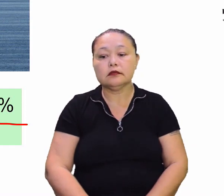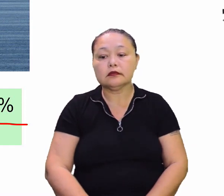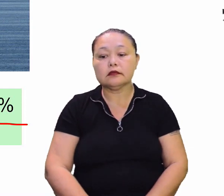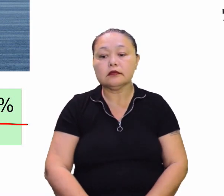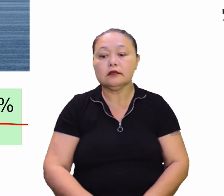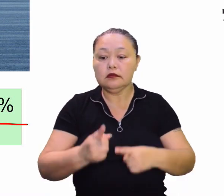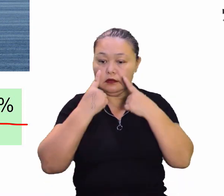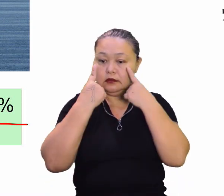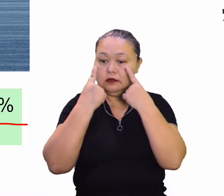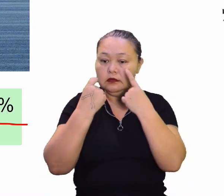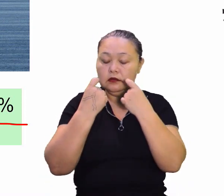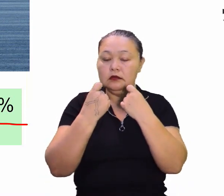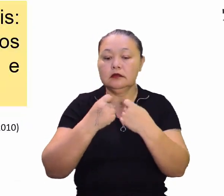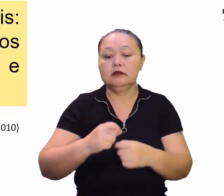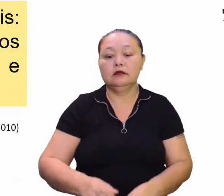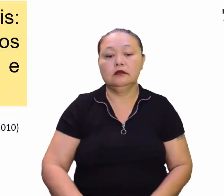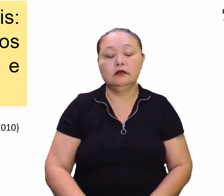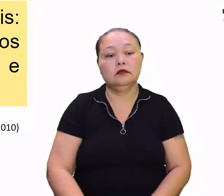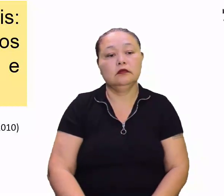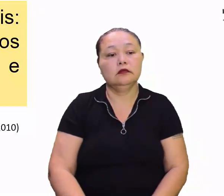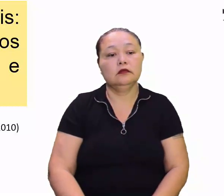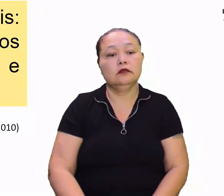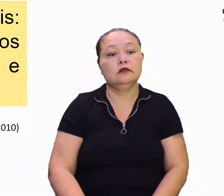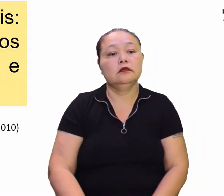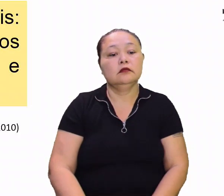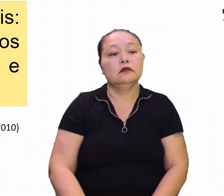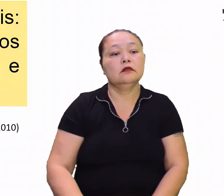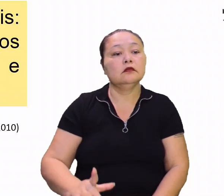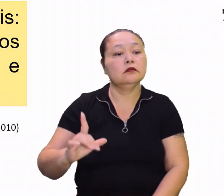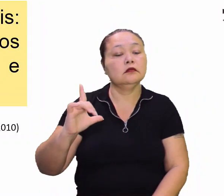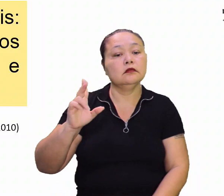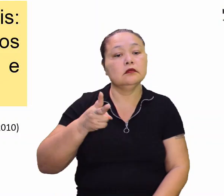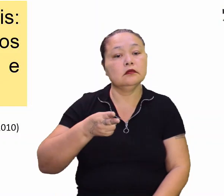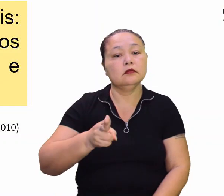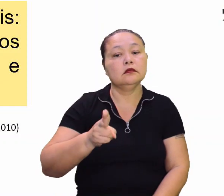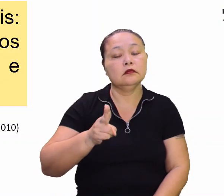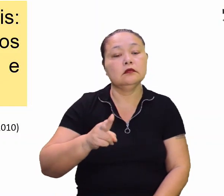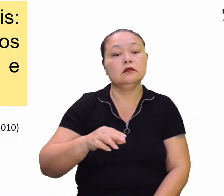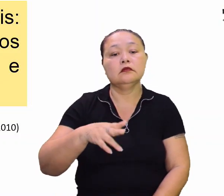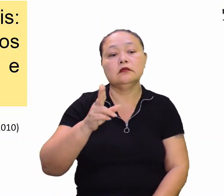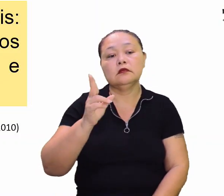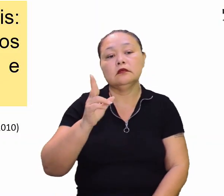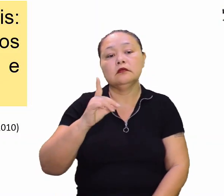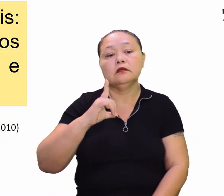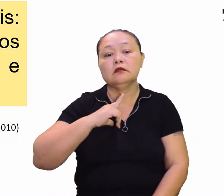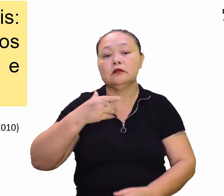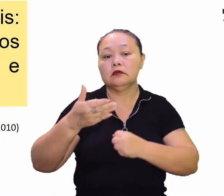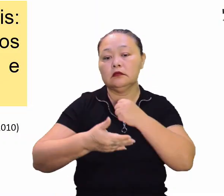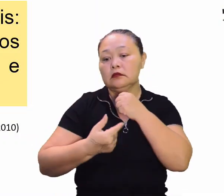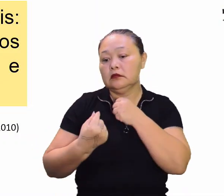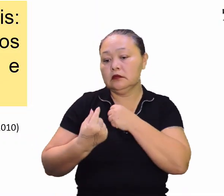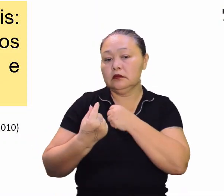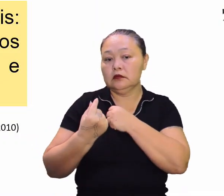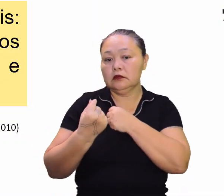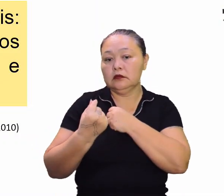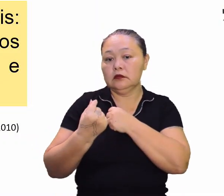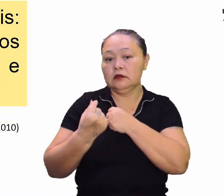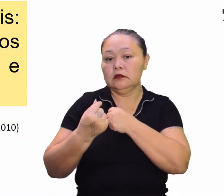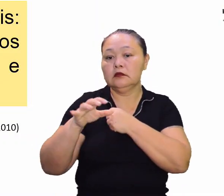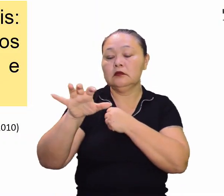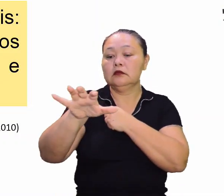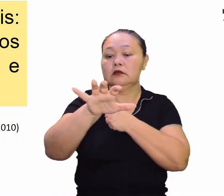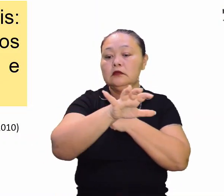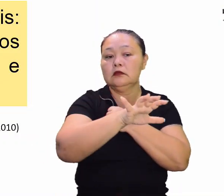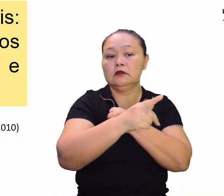Interessante, né? Tranquilo. Bem, vamos lá. Continuando falando sobre Singapura. Tem a base de sua economia